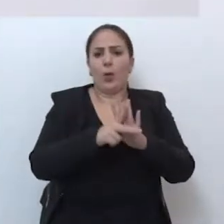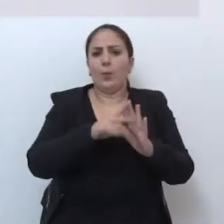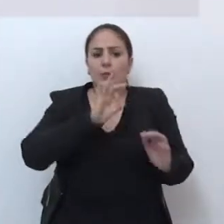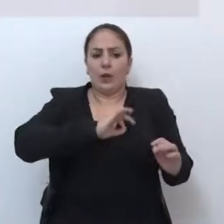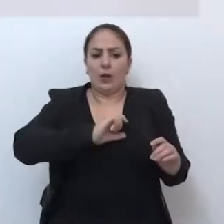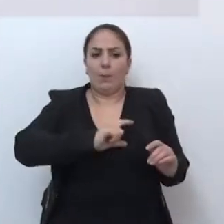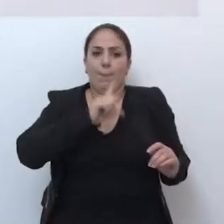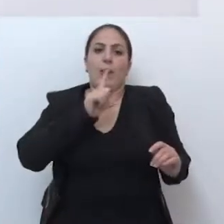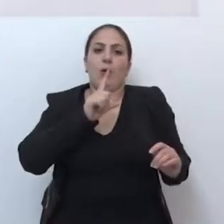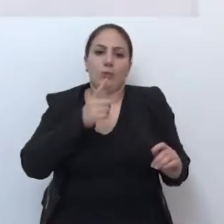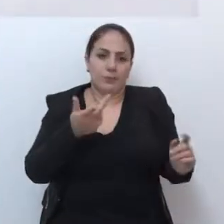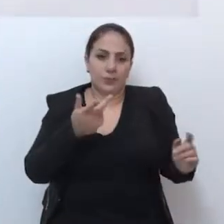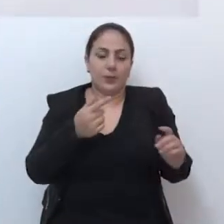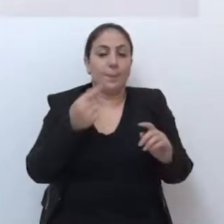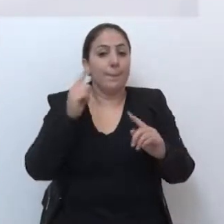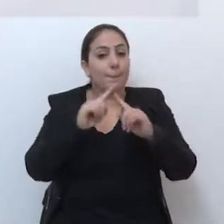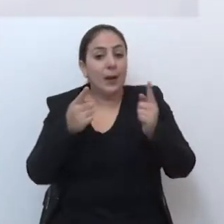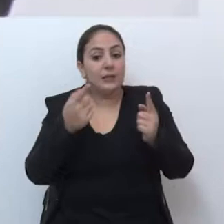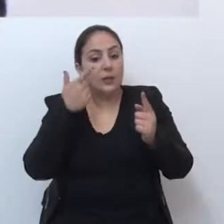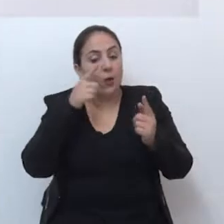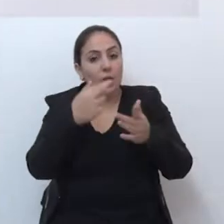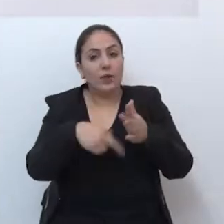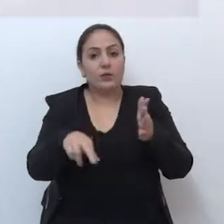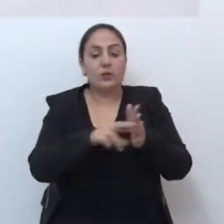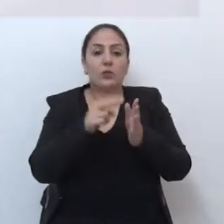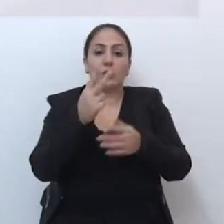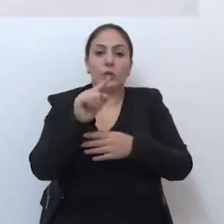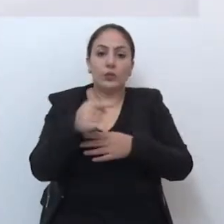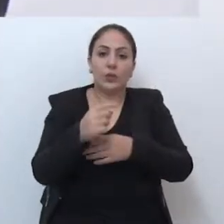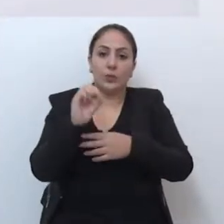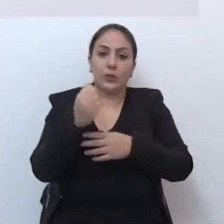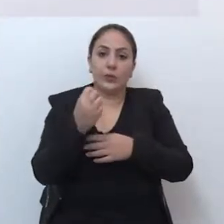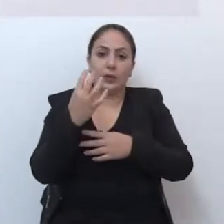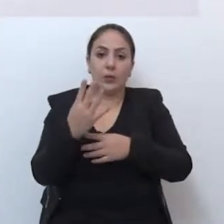de um aumento, mas sim uma revisão de